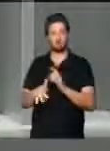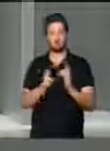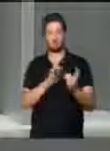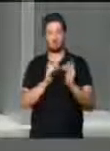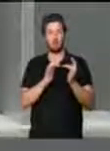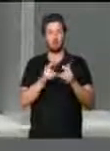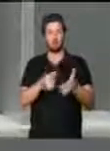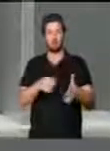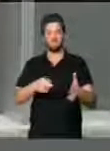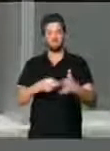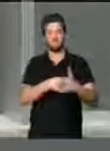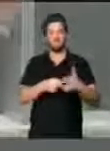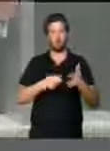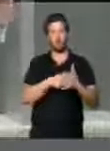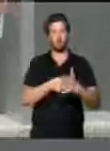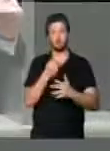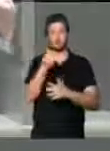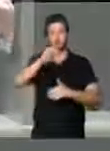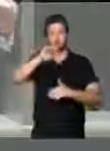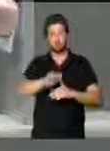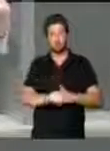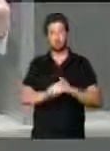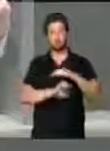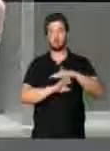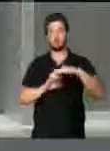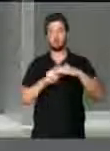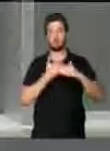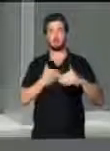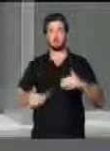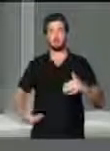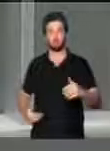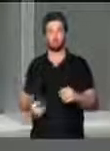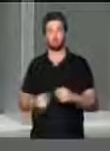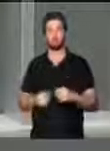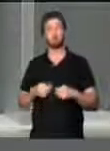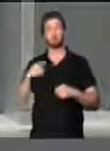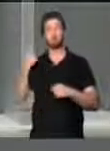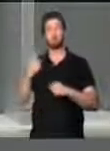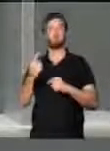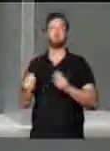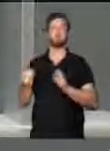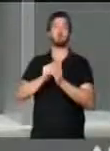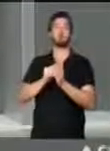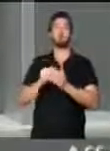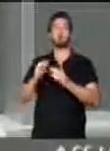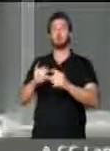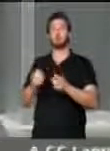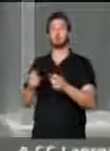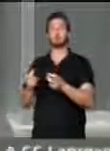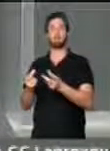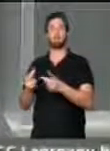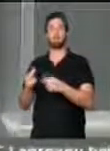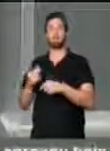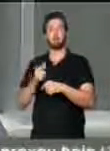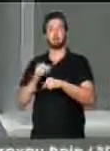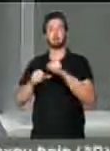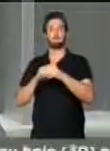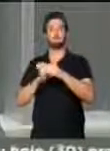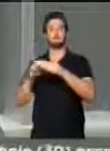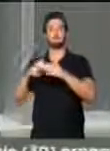e se força a diminuição do preço das empresas, das estatais, para exatamente poder colocá-las à venda e privatizar.